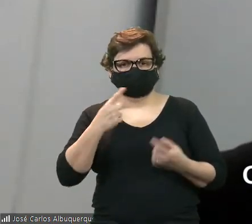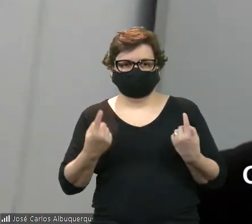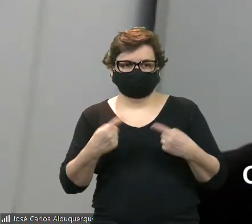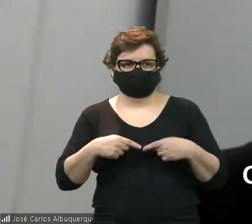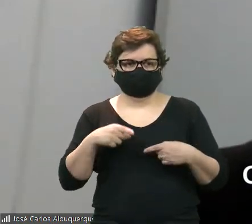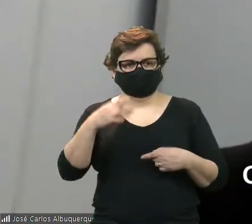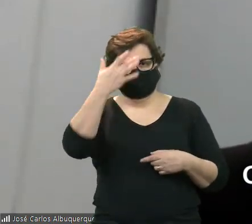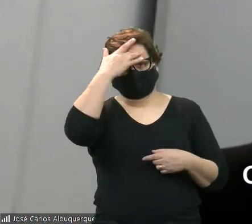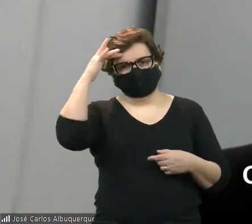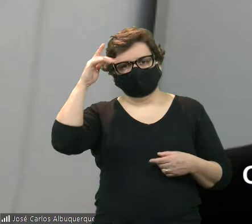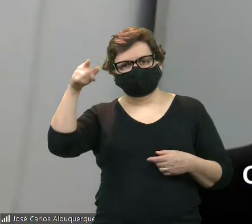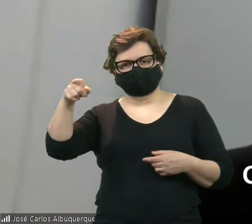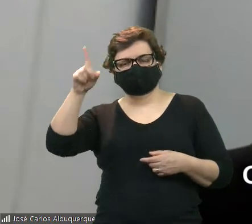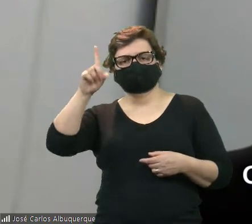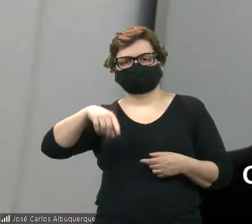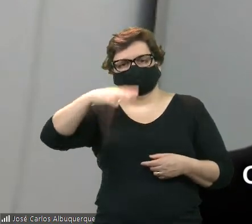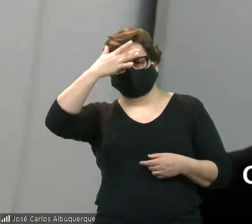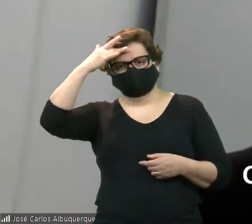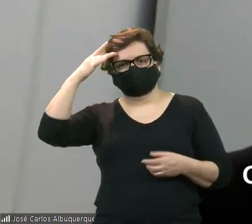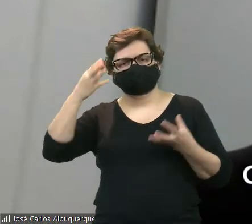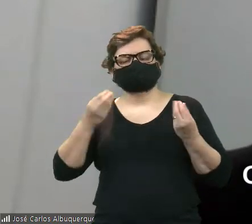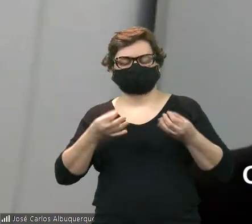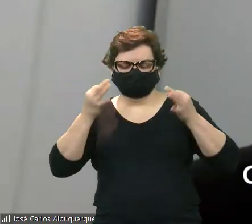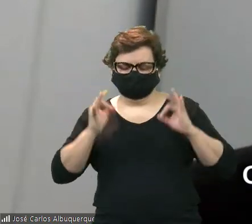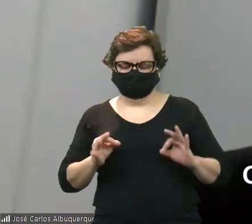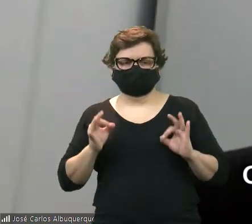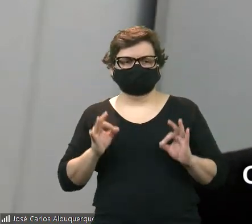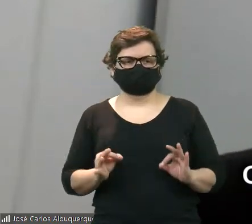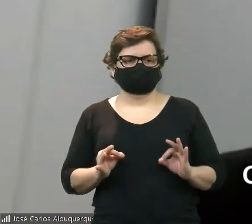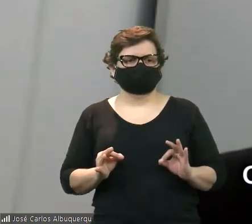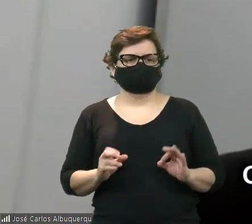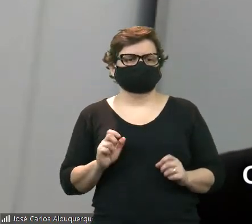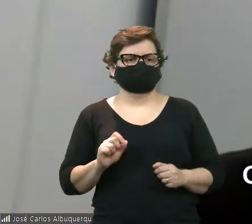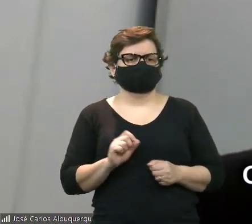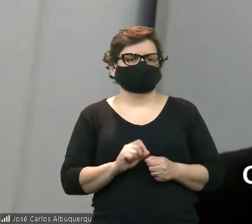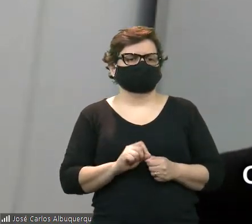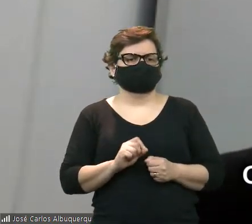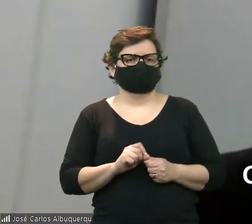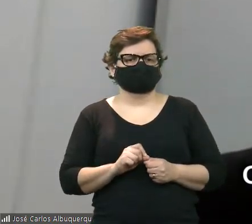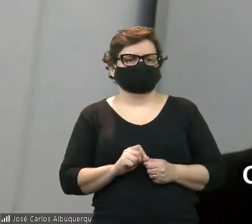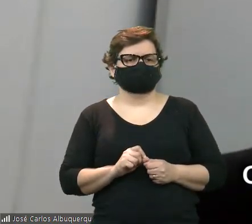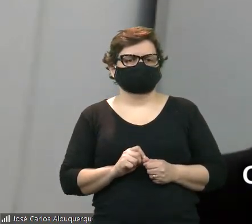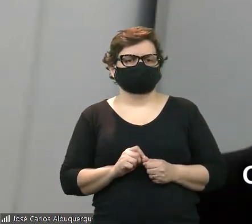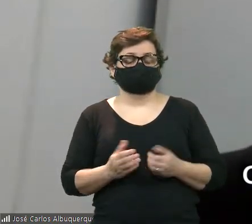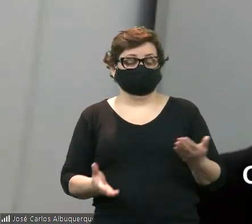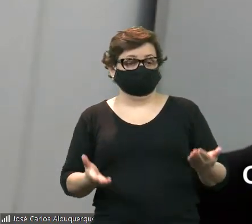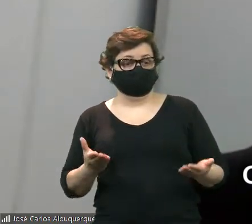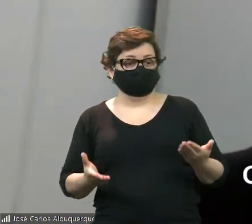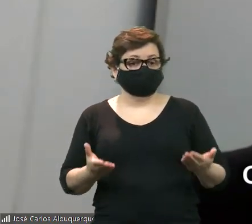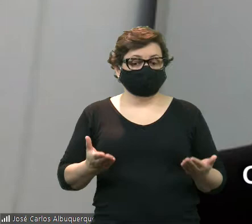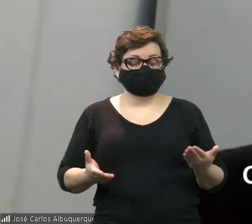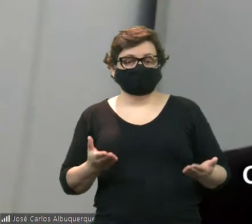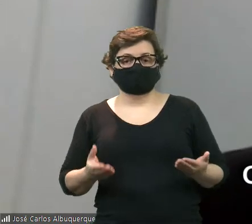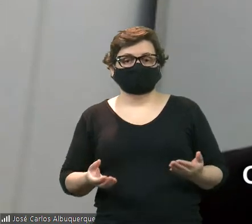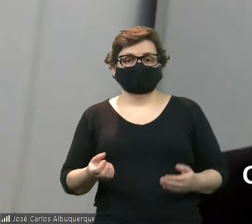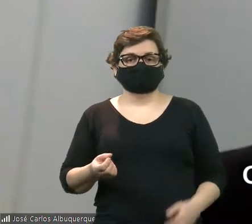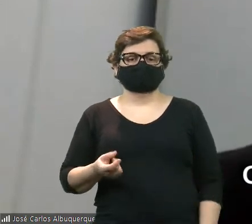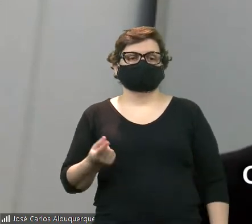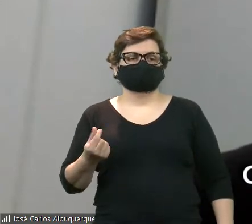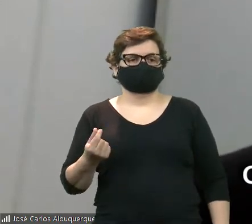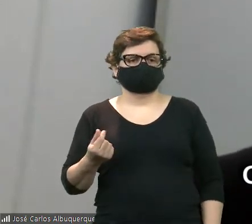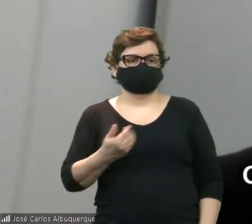pessoa dele. Ele é uma pessoa muito sensata no que se faz, muito equilibrada nas contas públicas. Eu